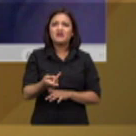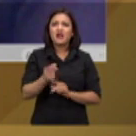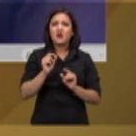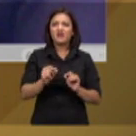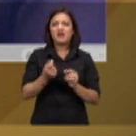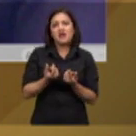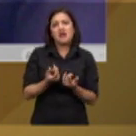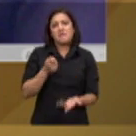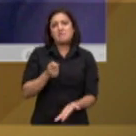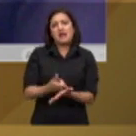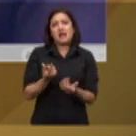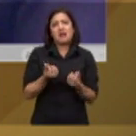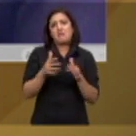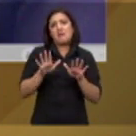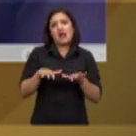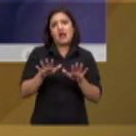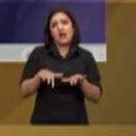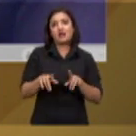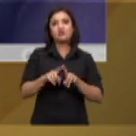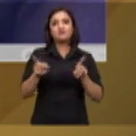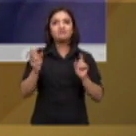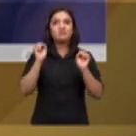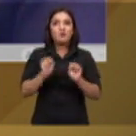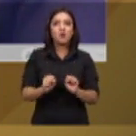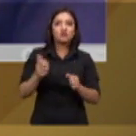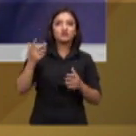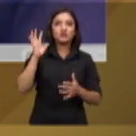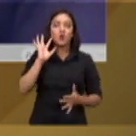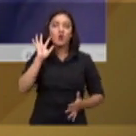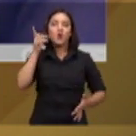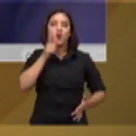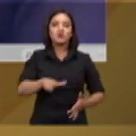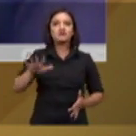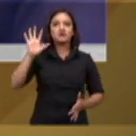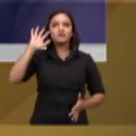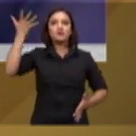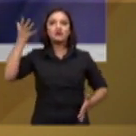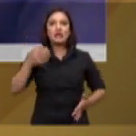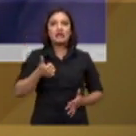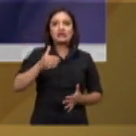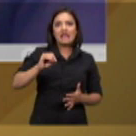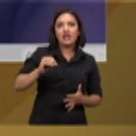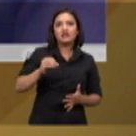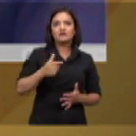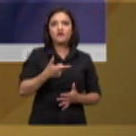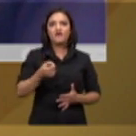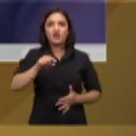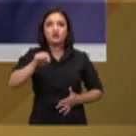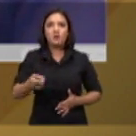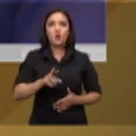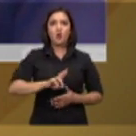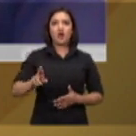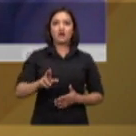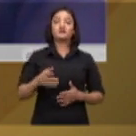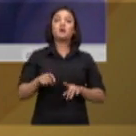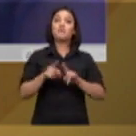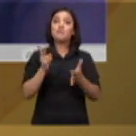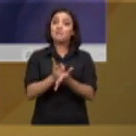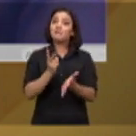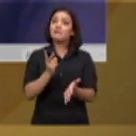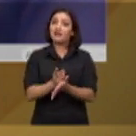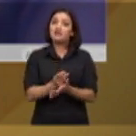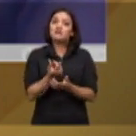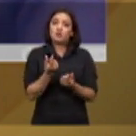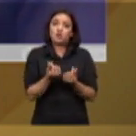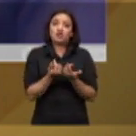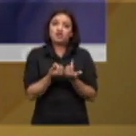pequena quantia pela possibilidade de ganhar 10 ou 20 mil libras, embora saibam que mesmo essa pequena